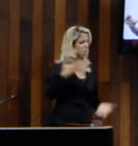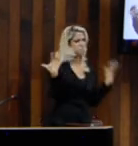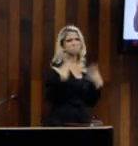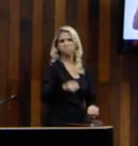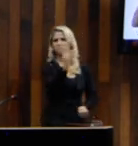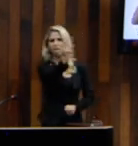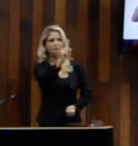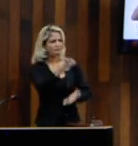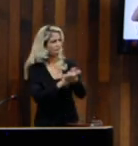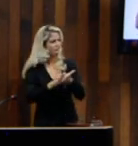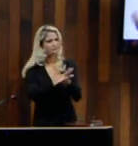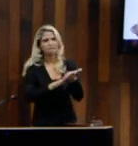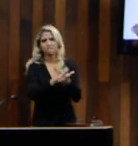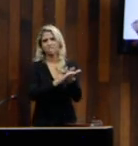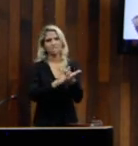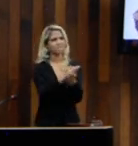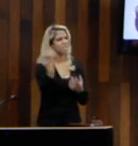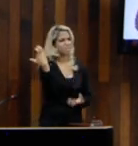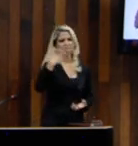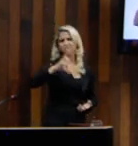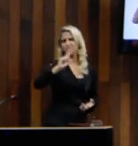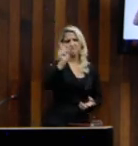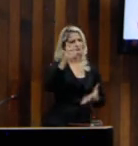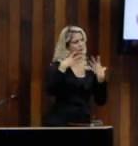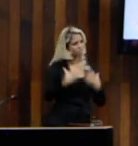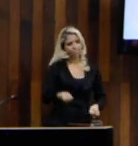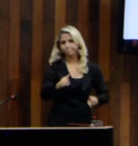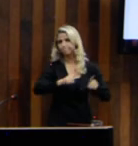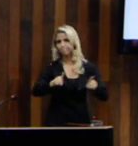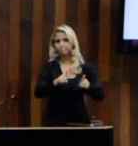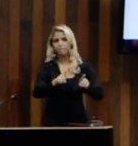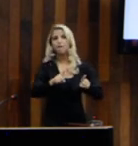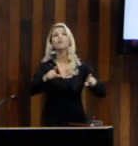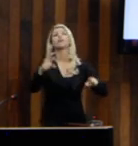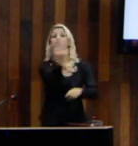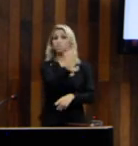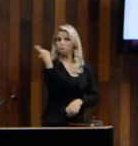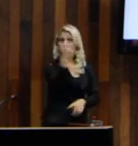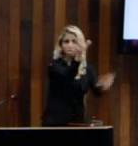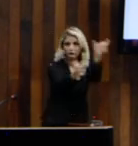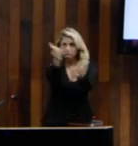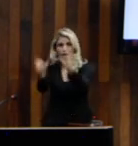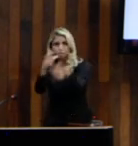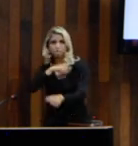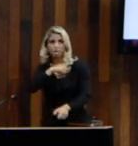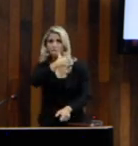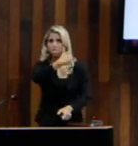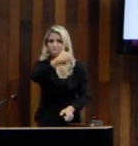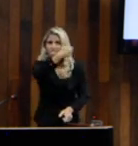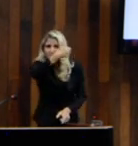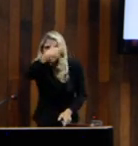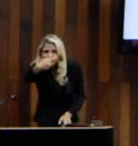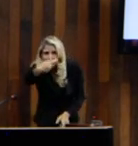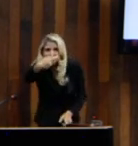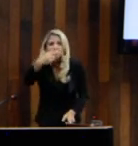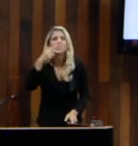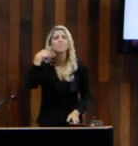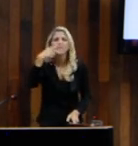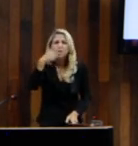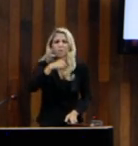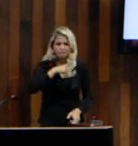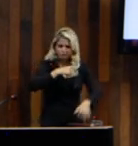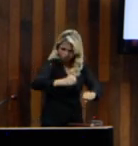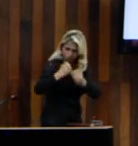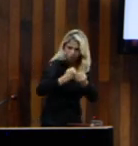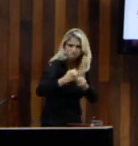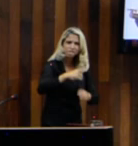Vocês como vereadores, 17 vereadores, vocês têm voz ativa. Tem pessoas